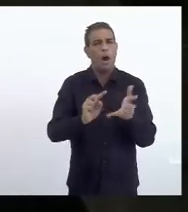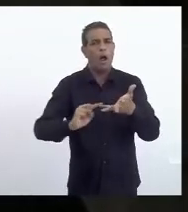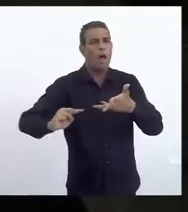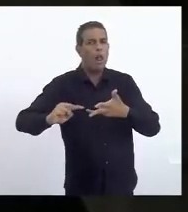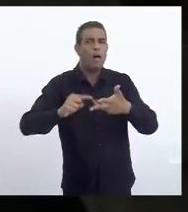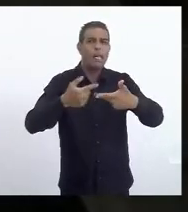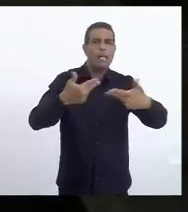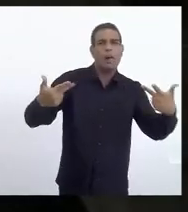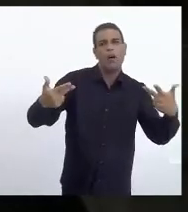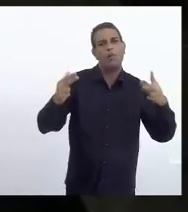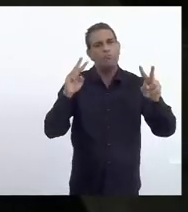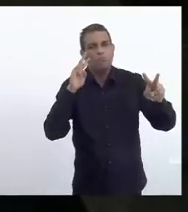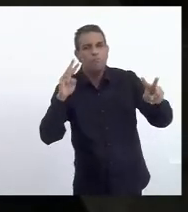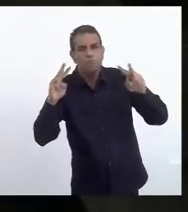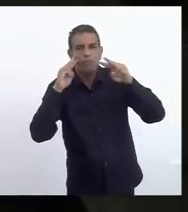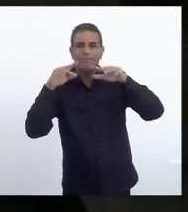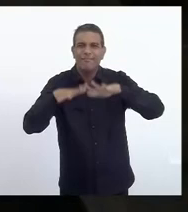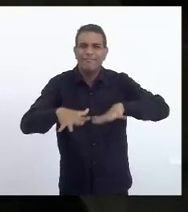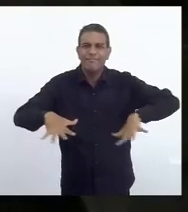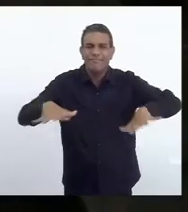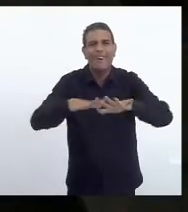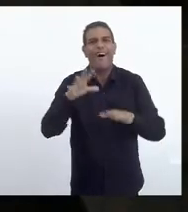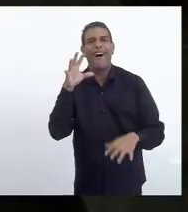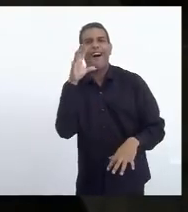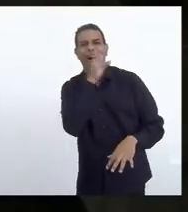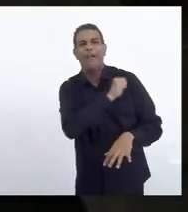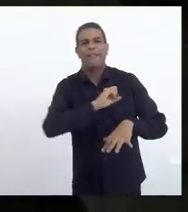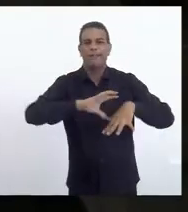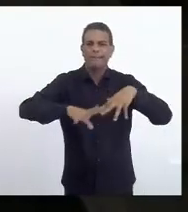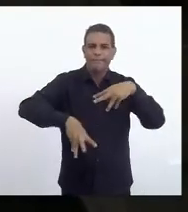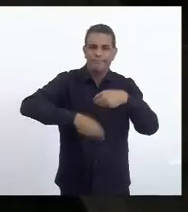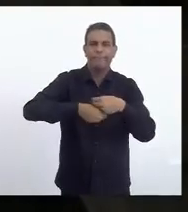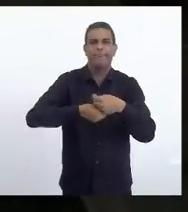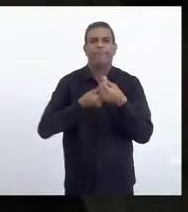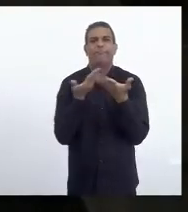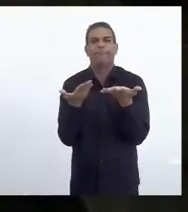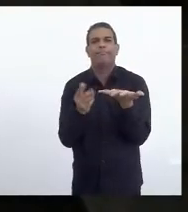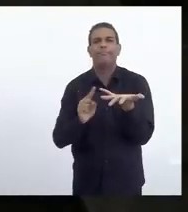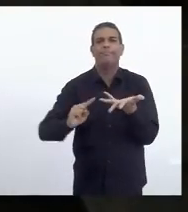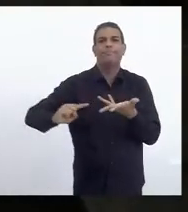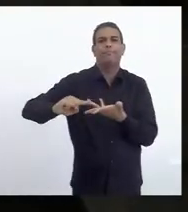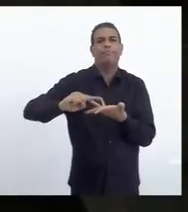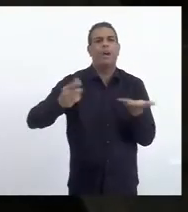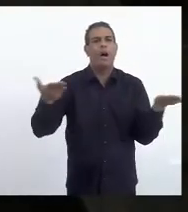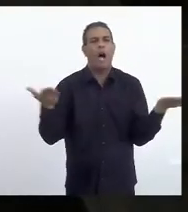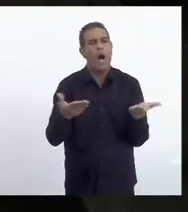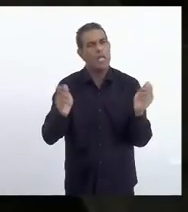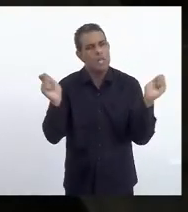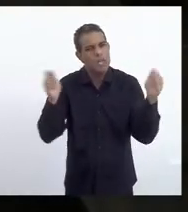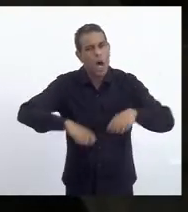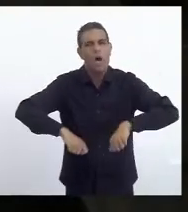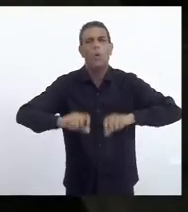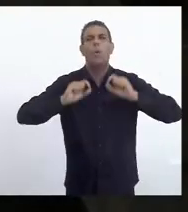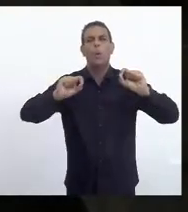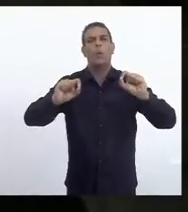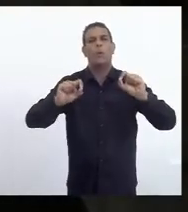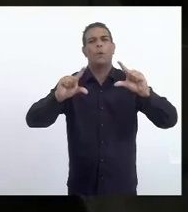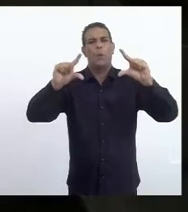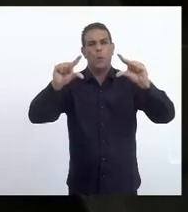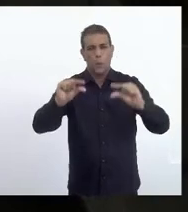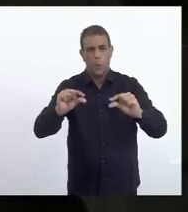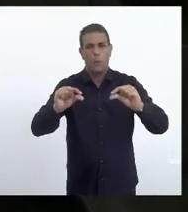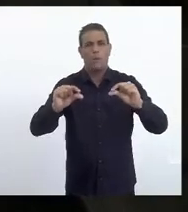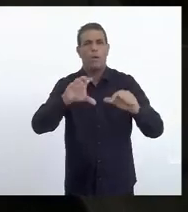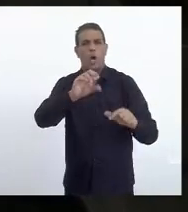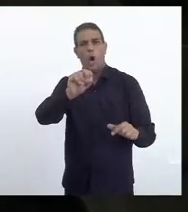são alguns elementos que eu queria que maneira muito rápida restituir desses desses primeiros dias da primeira metade